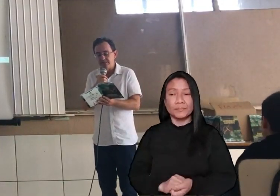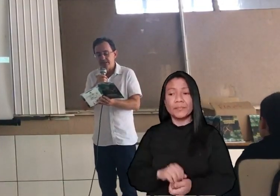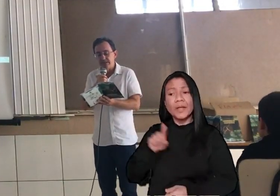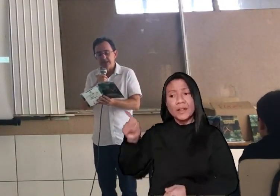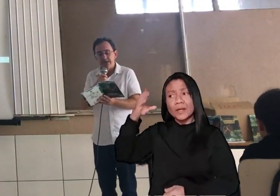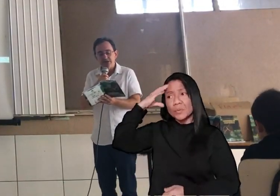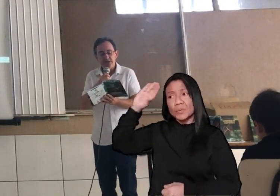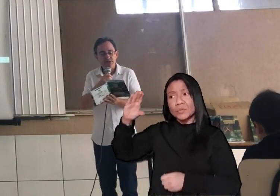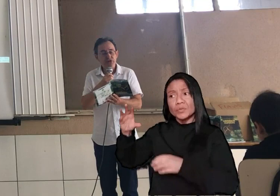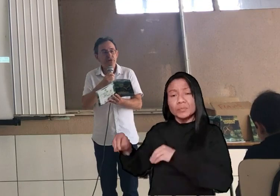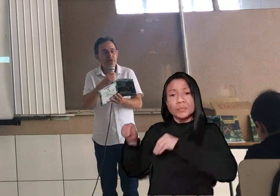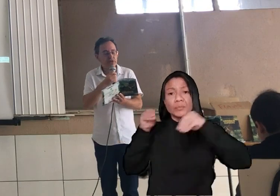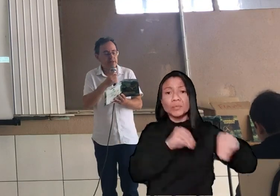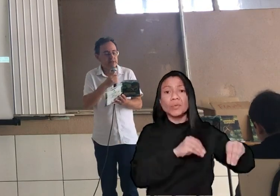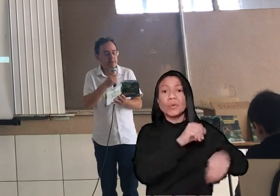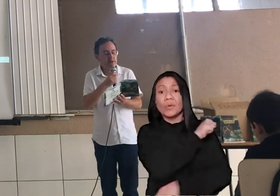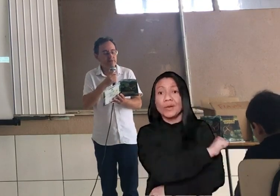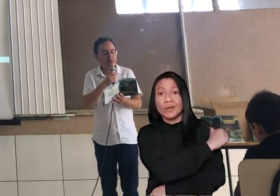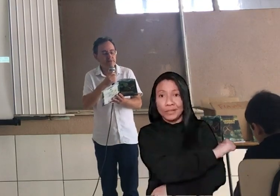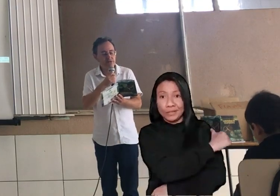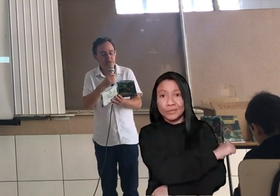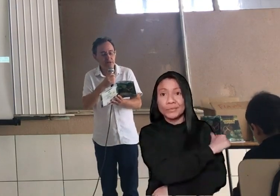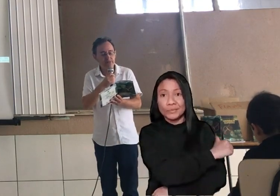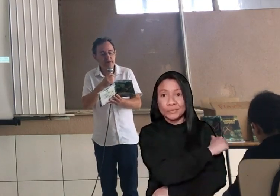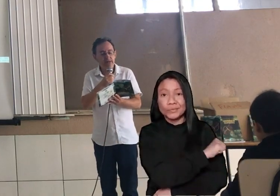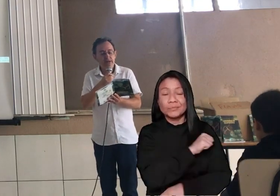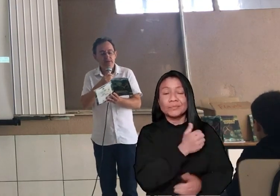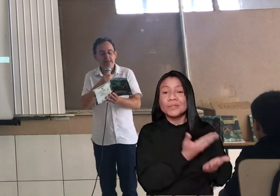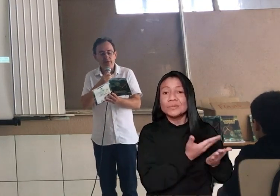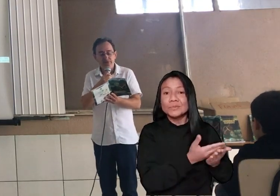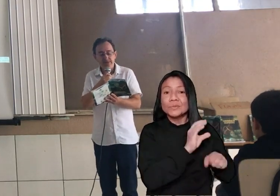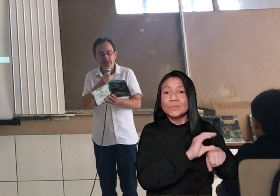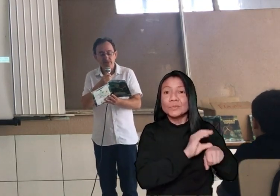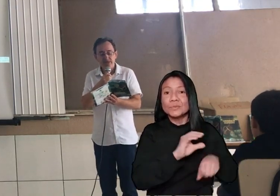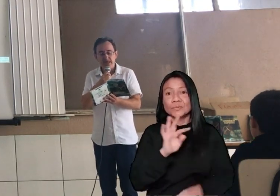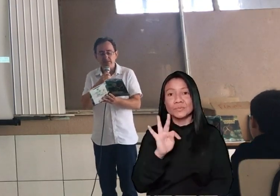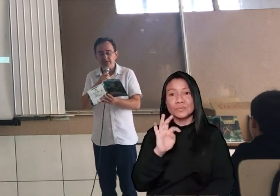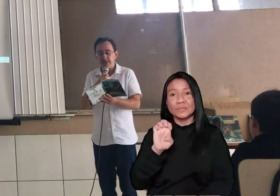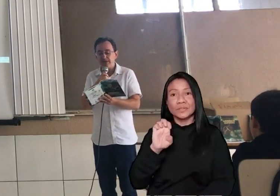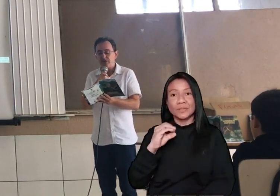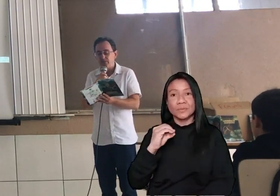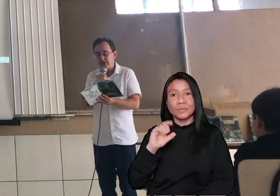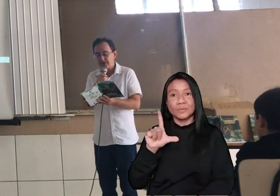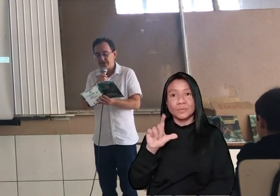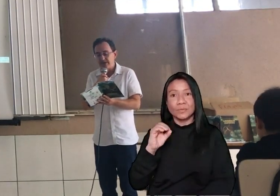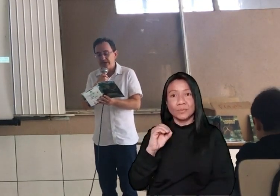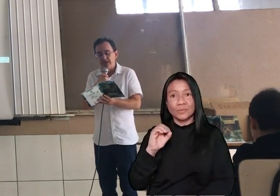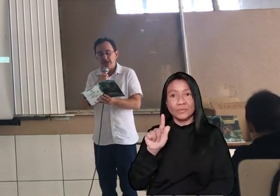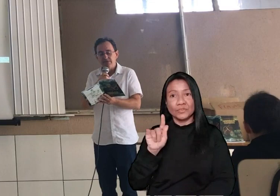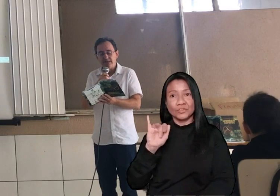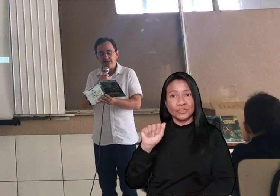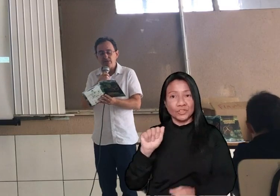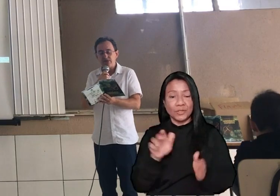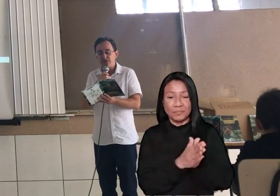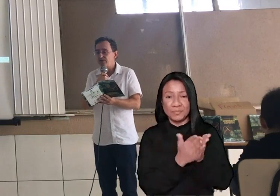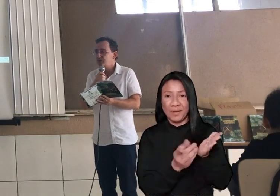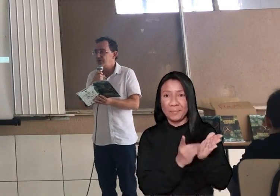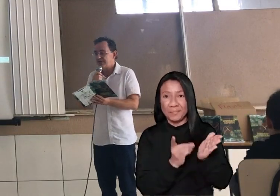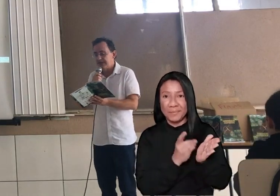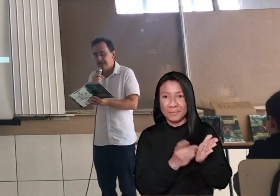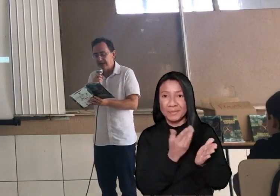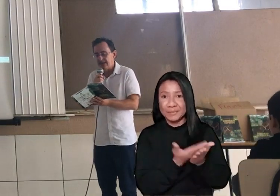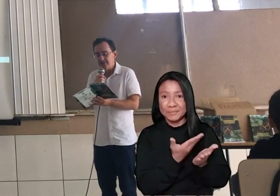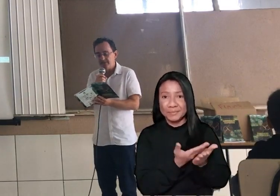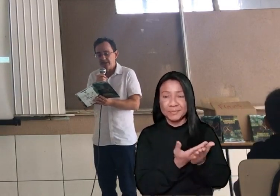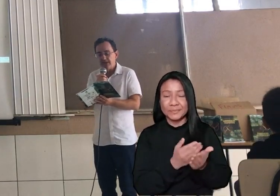teologia. Dia 28 de janeiro de 1929, fez a profissão simples em Petrópolis. Venceu os estudos